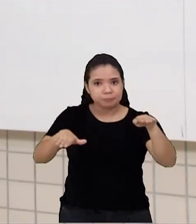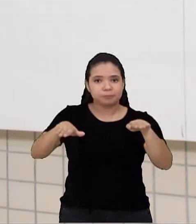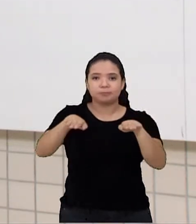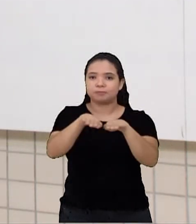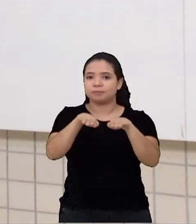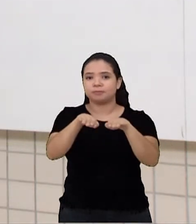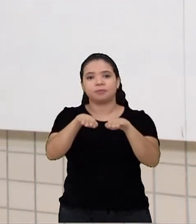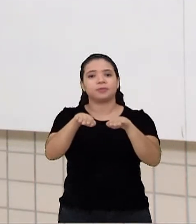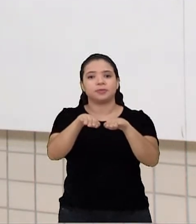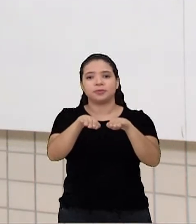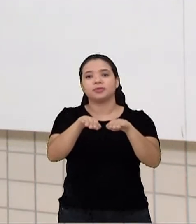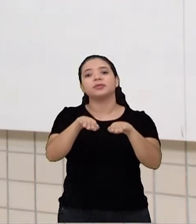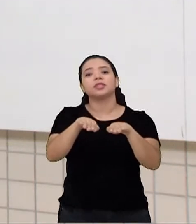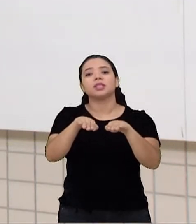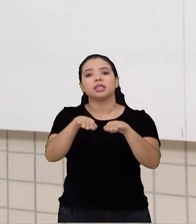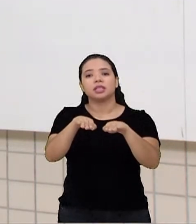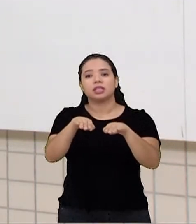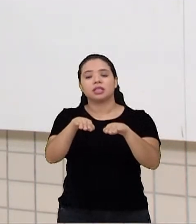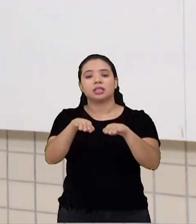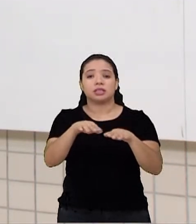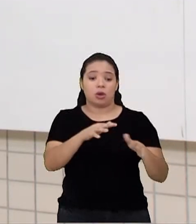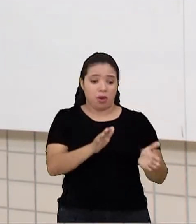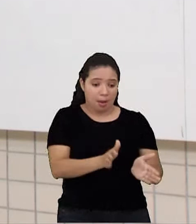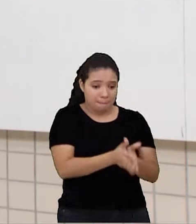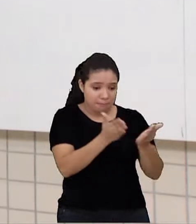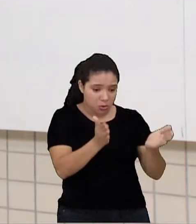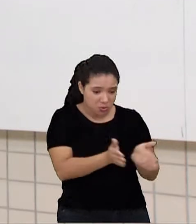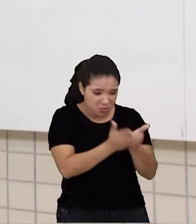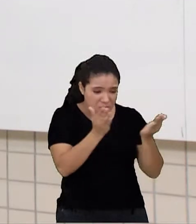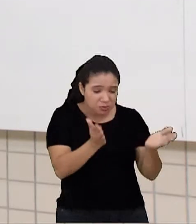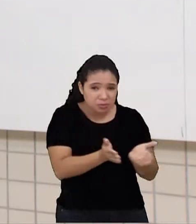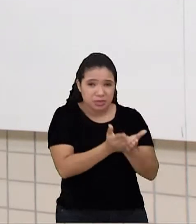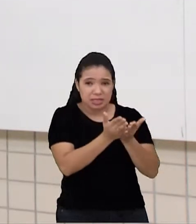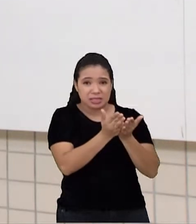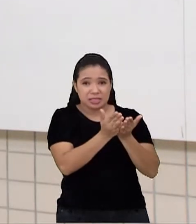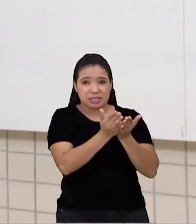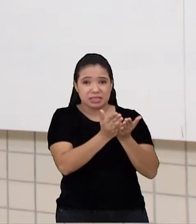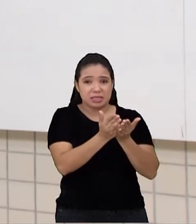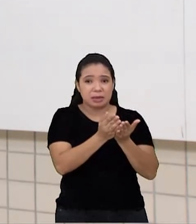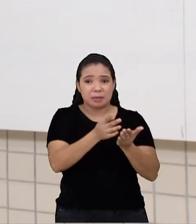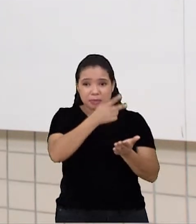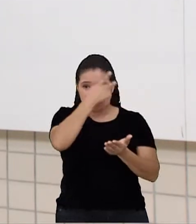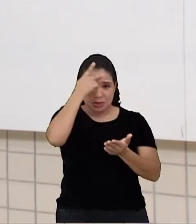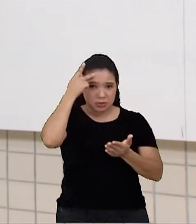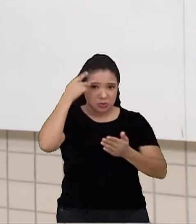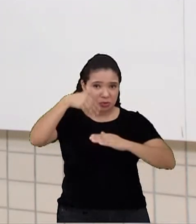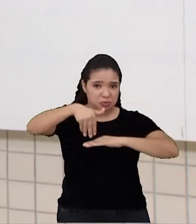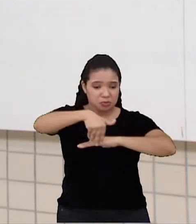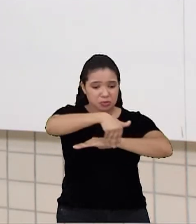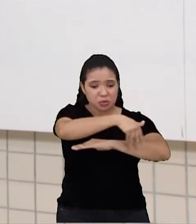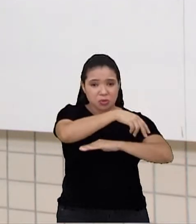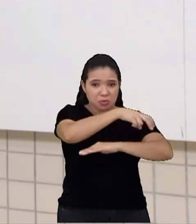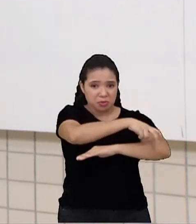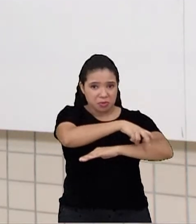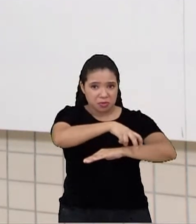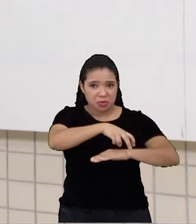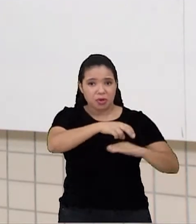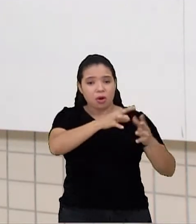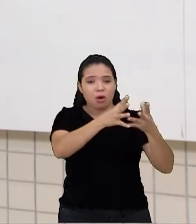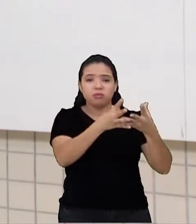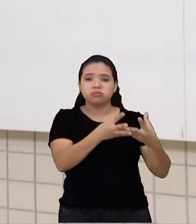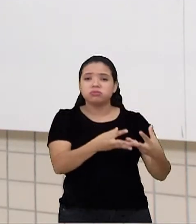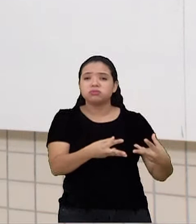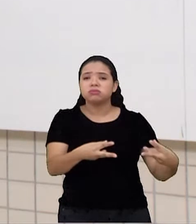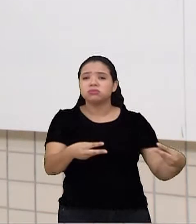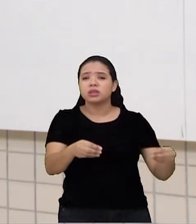alternativas para fazer com que essa realidade de pobreza absoluta e de moradores de rua seja evitada aqui na nossa cidade. O que poderia